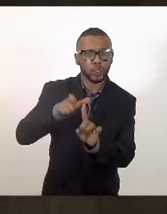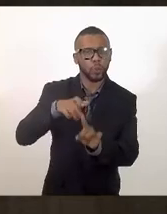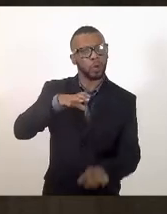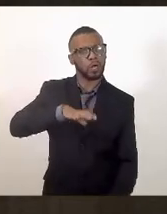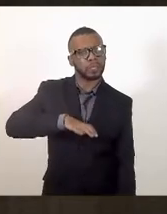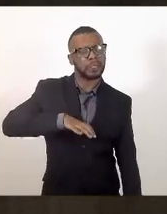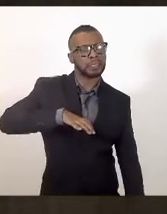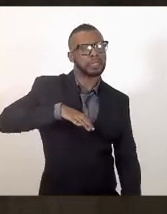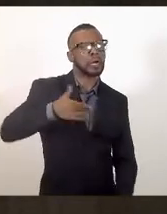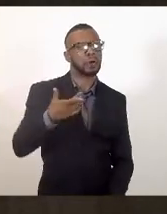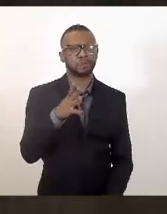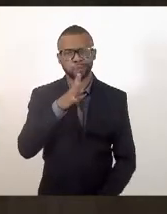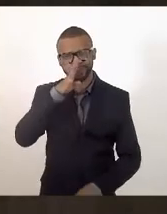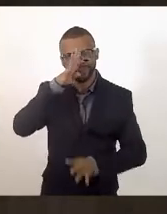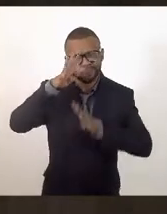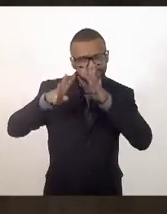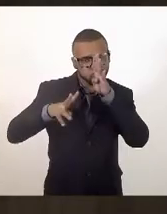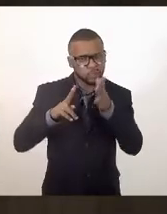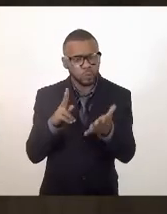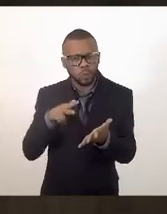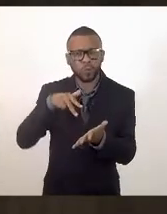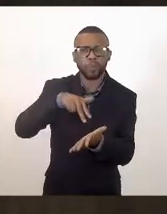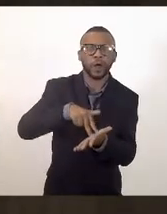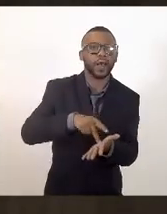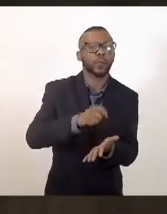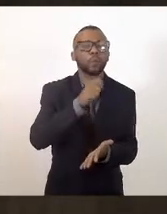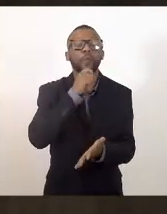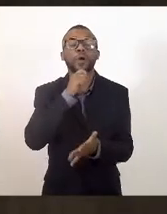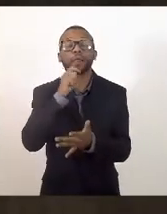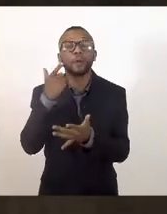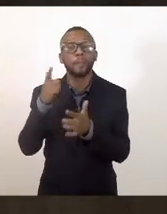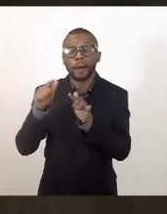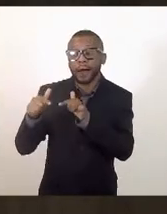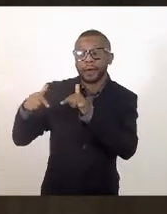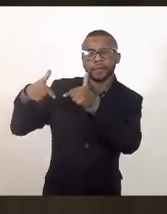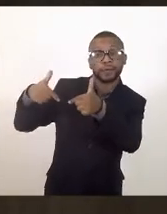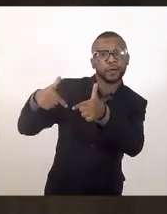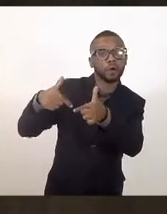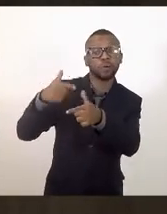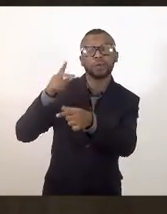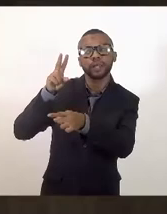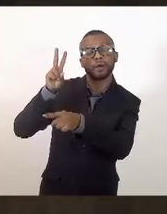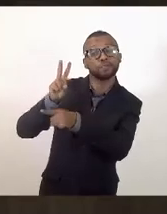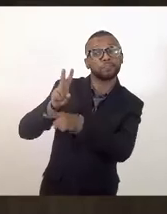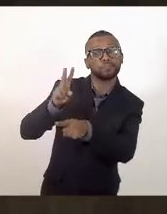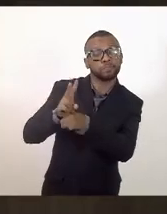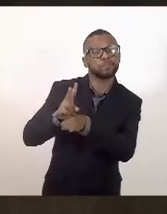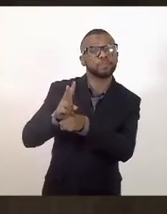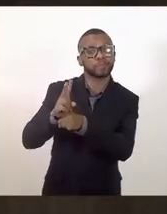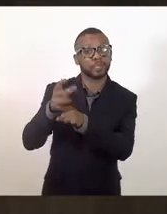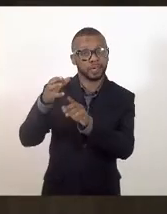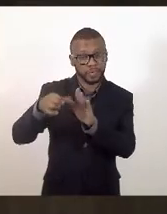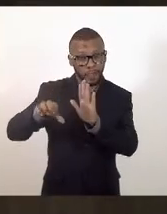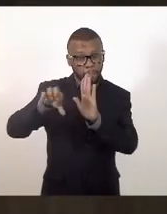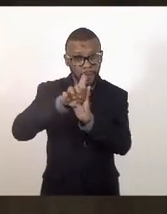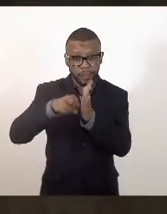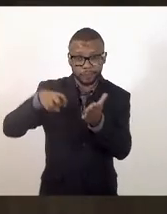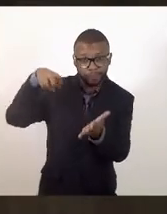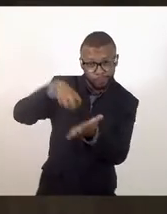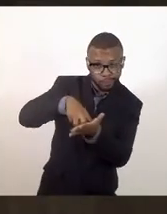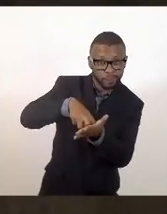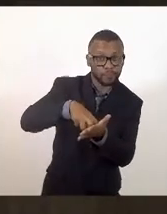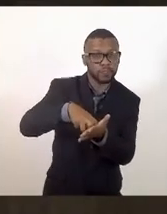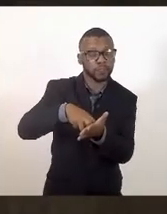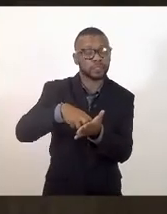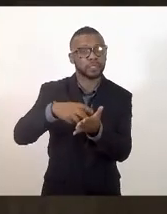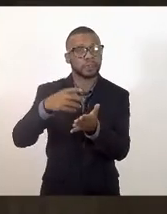fazer e não há aquele fator inibitório, que a pena criminal tem aquele fator